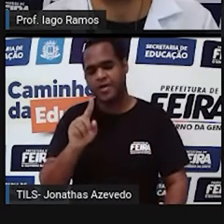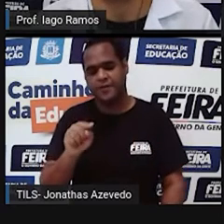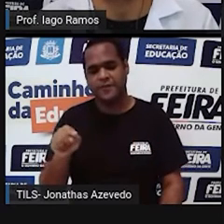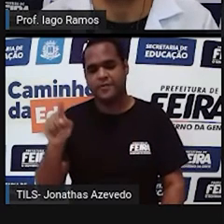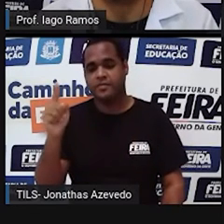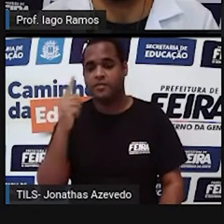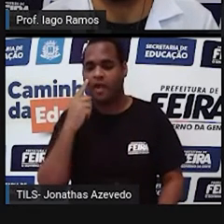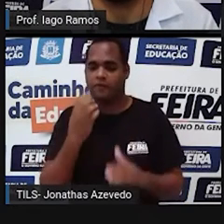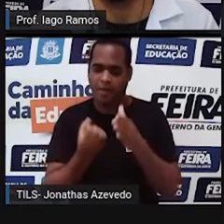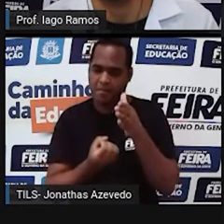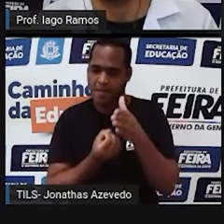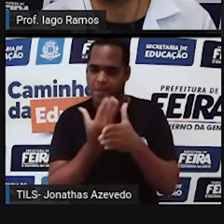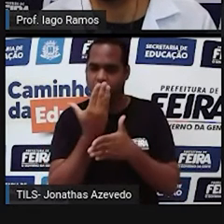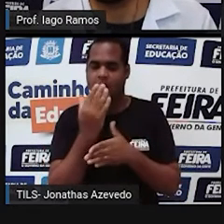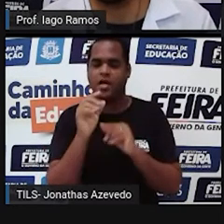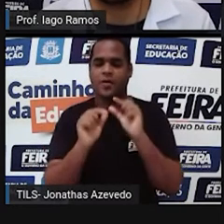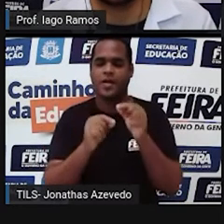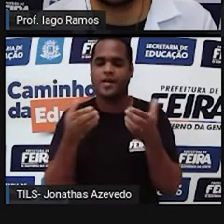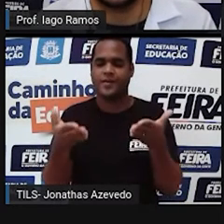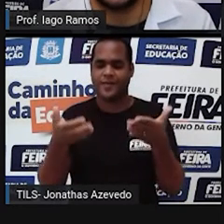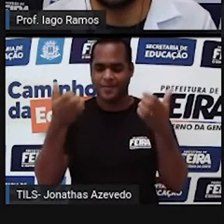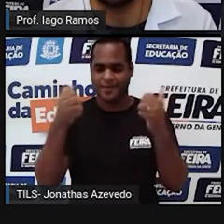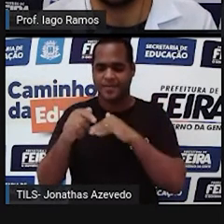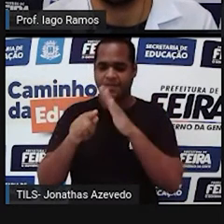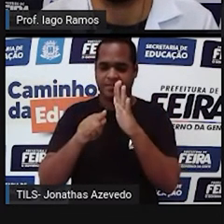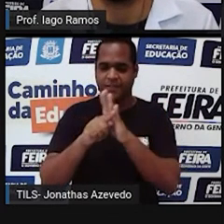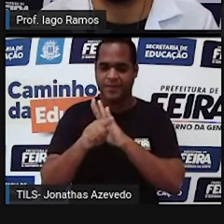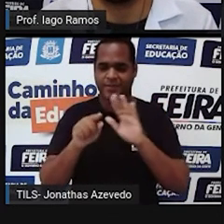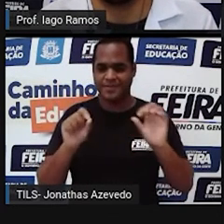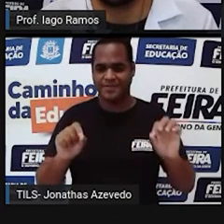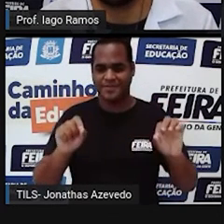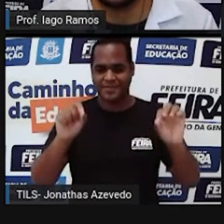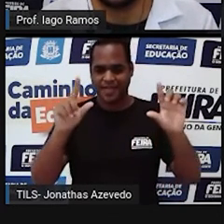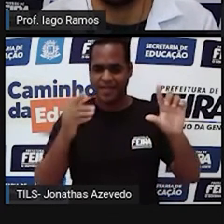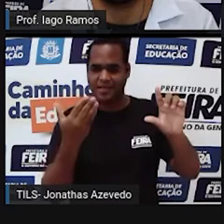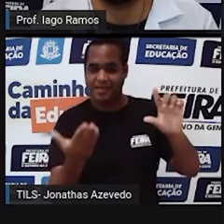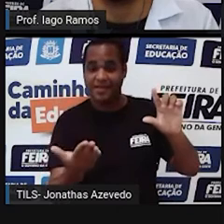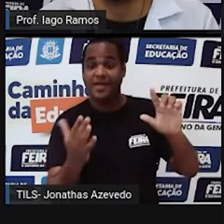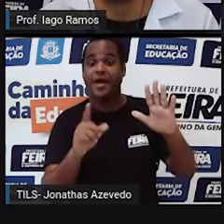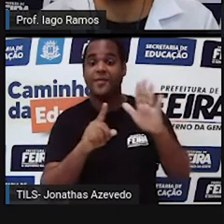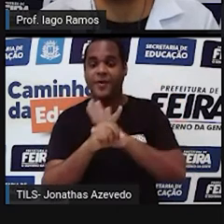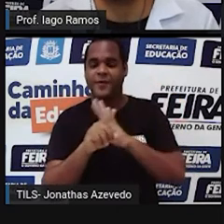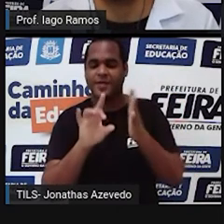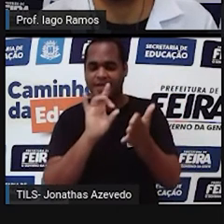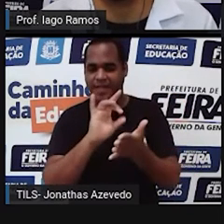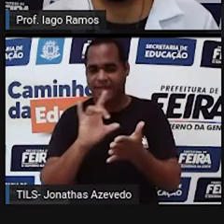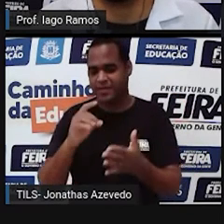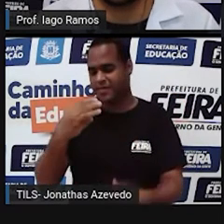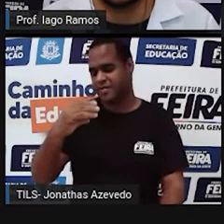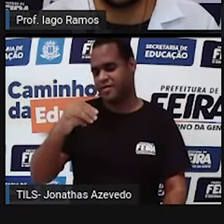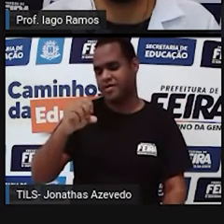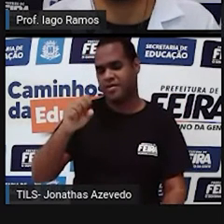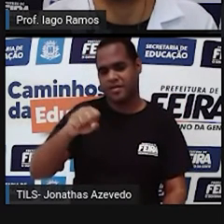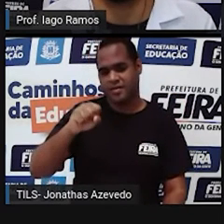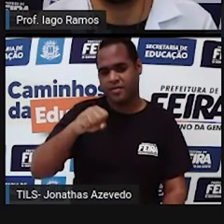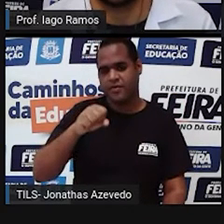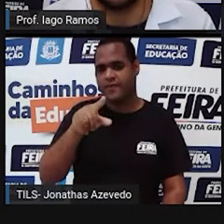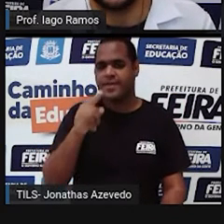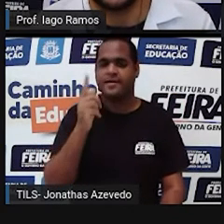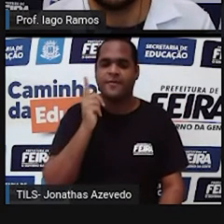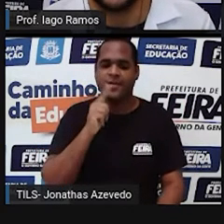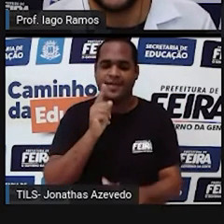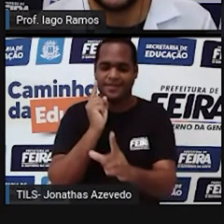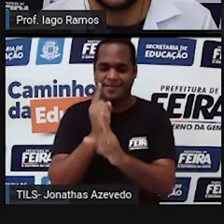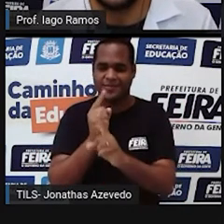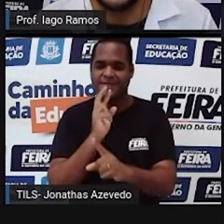aí agora perguntinhas na tela. Cada perguntinha vai ter ali 30 segundos para você encontrar a